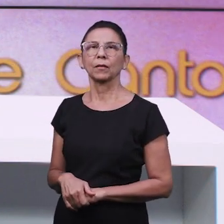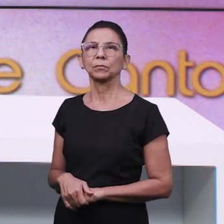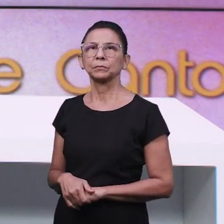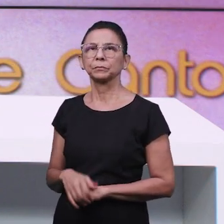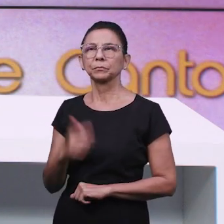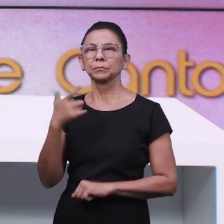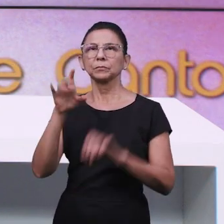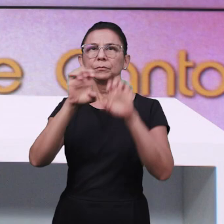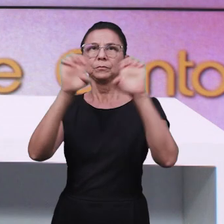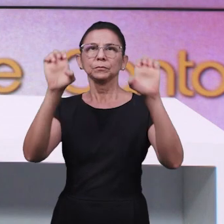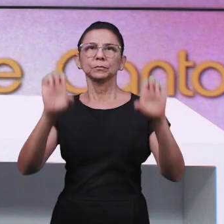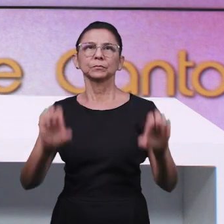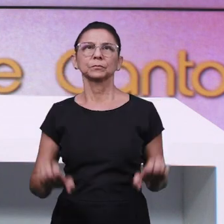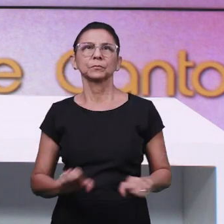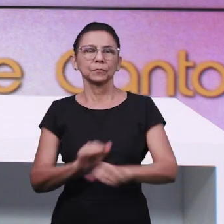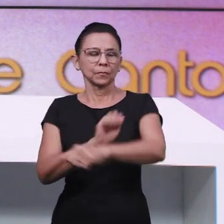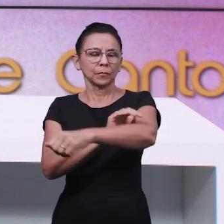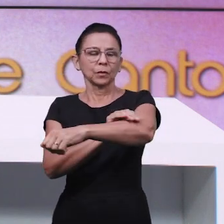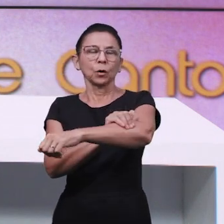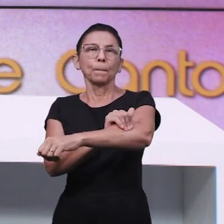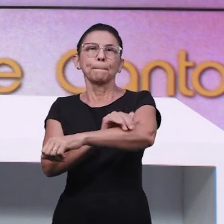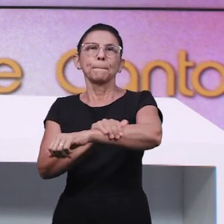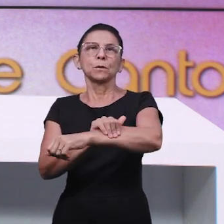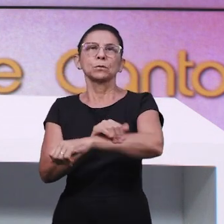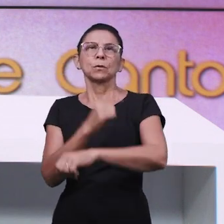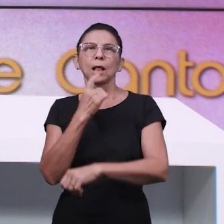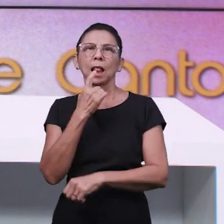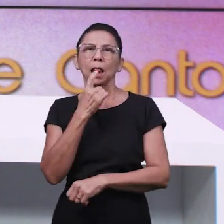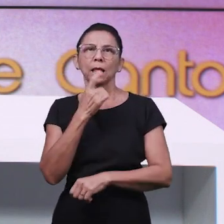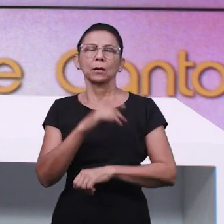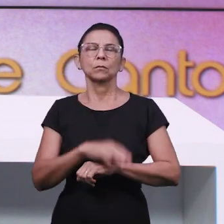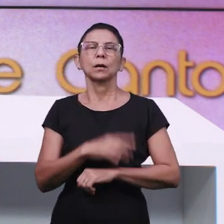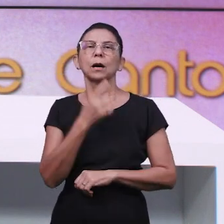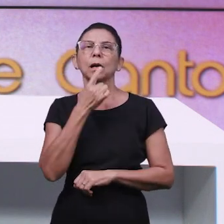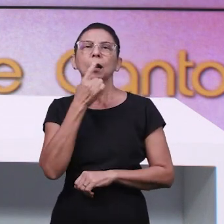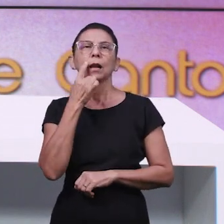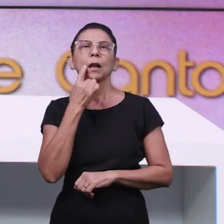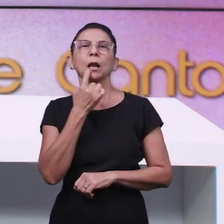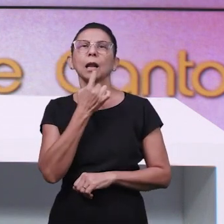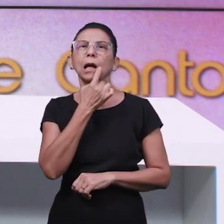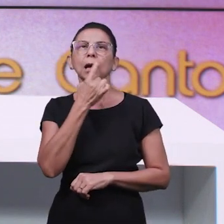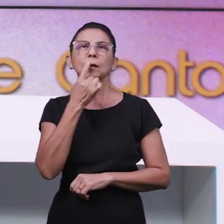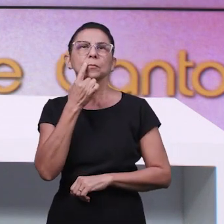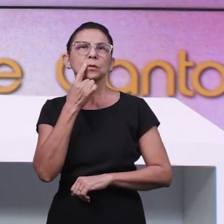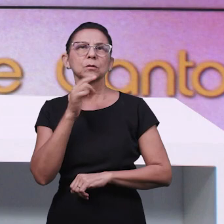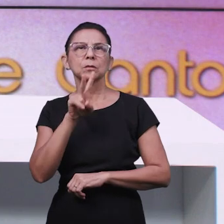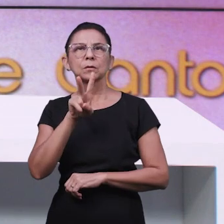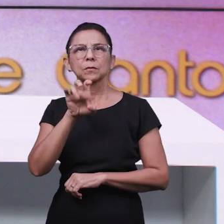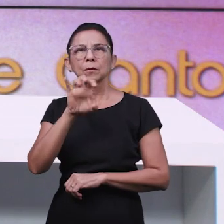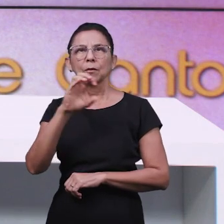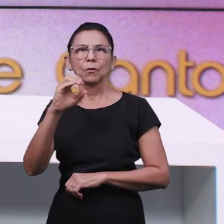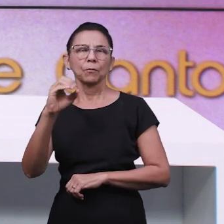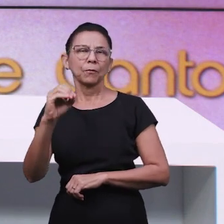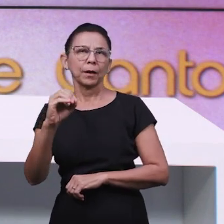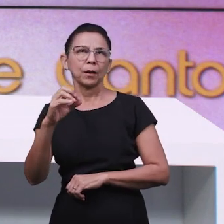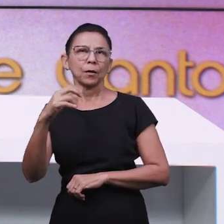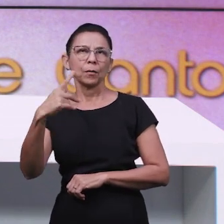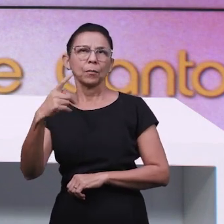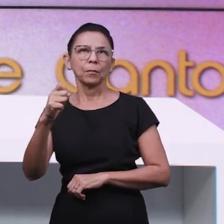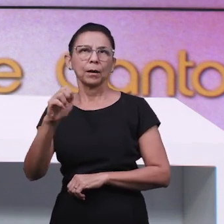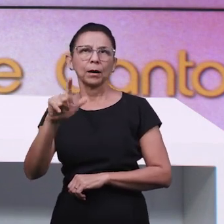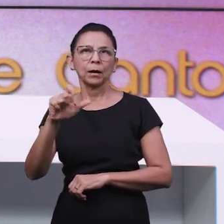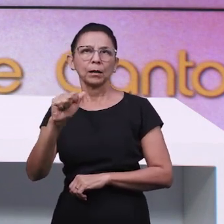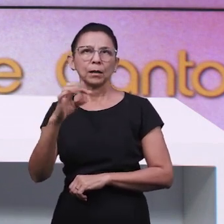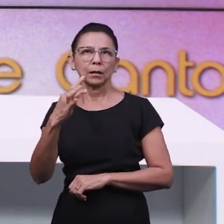Vejam essas estruturas, ó, musculatura da língua, lábios, véu palatino, toda a estrutura de